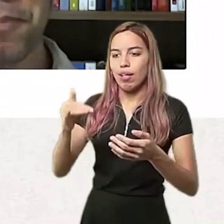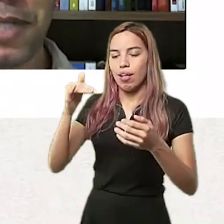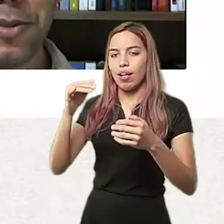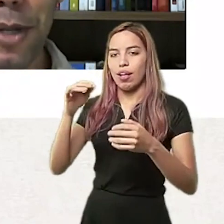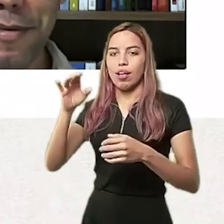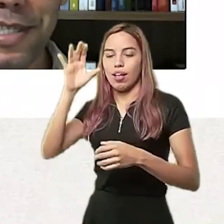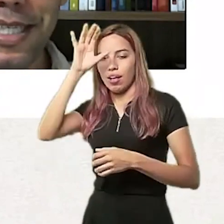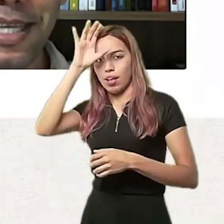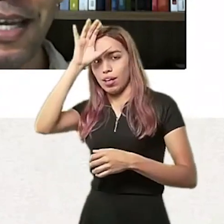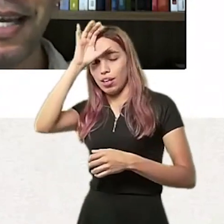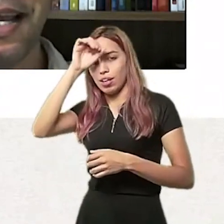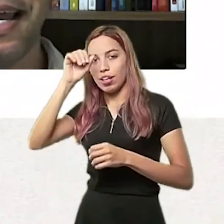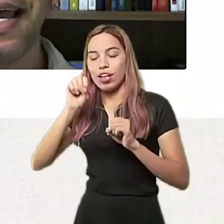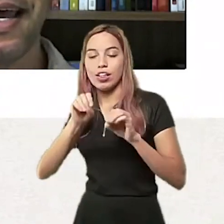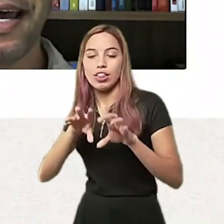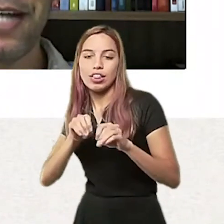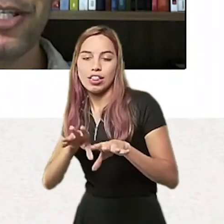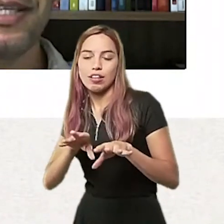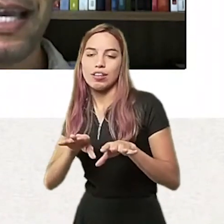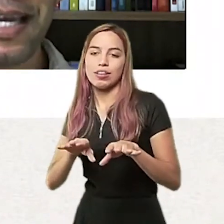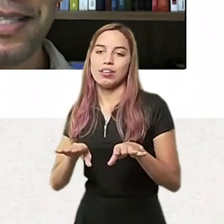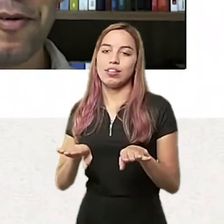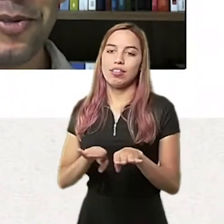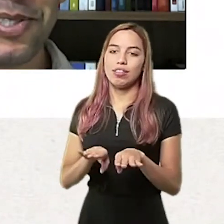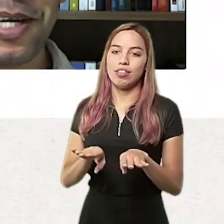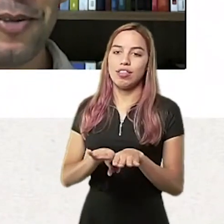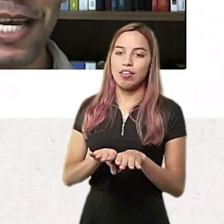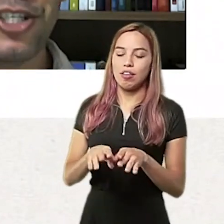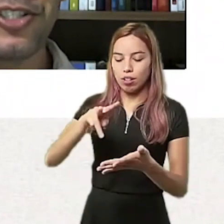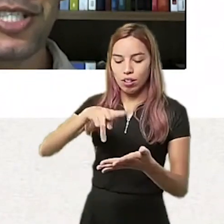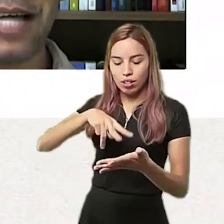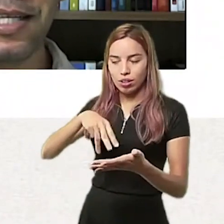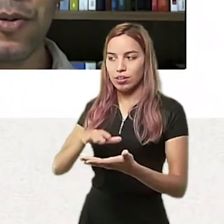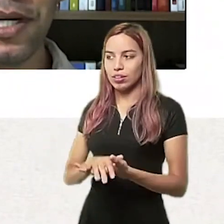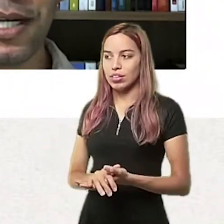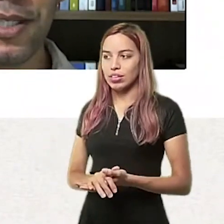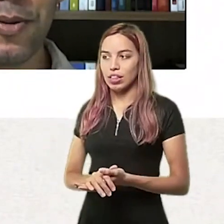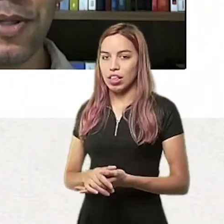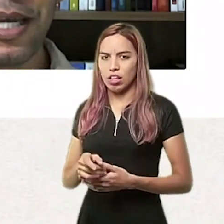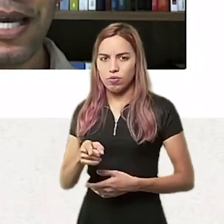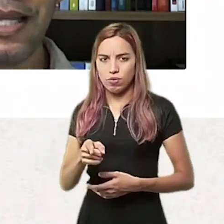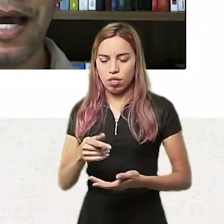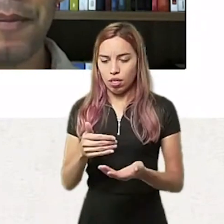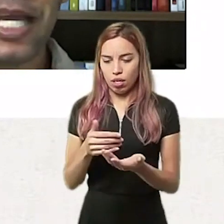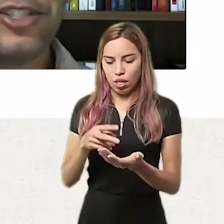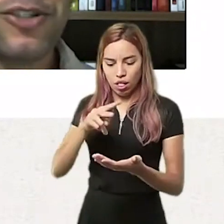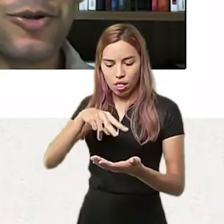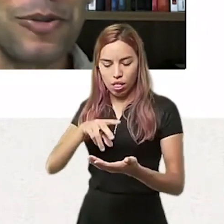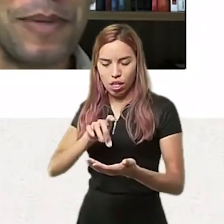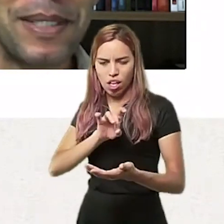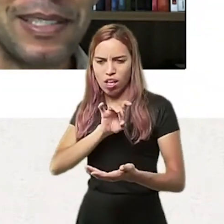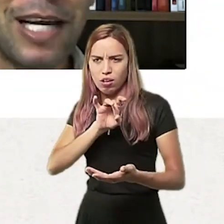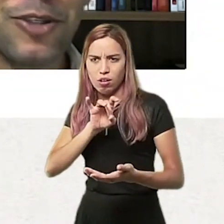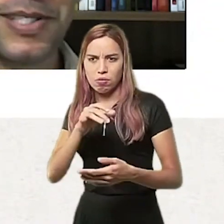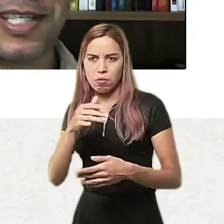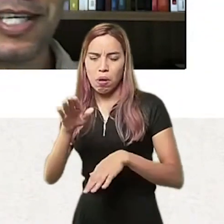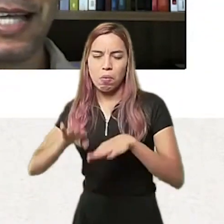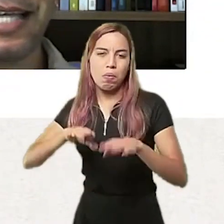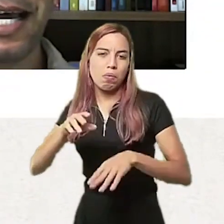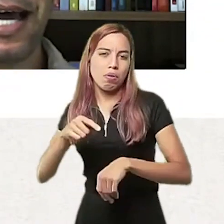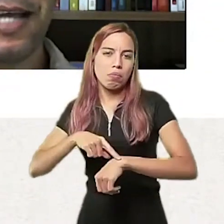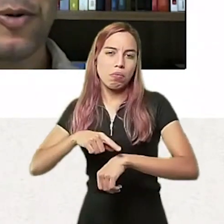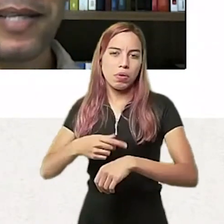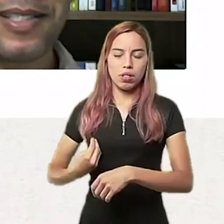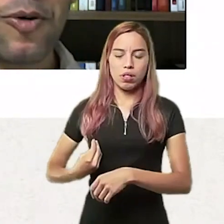em qualquer tempo da sua vida, acho que tem essa função, né? A gente está se educando, né? Porque a gente costuma pensar,